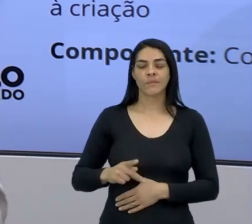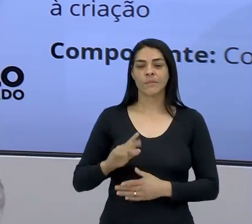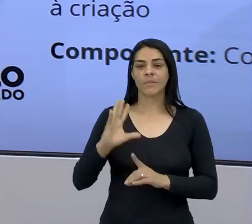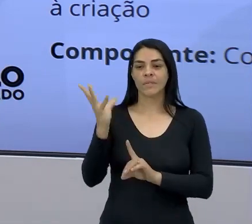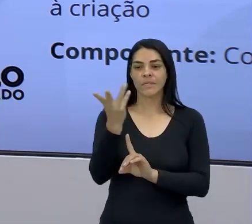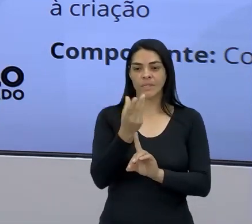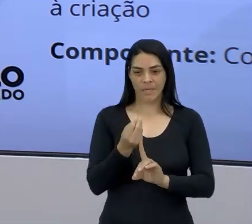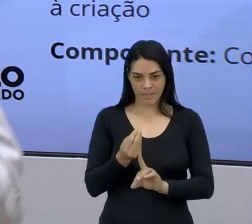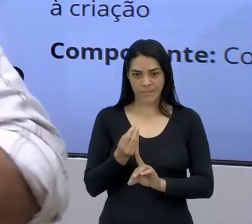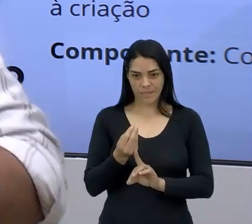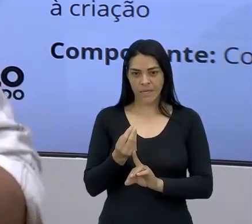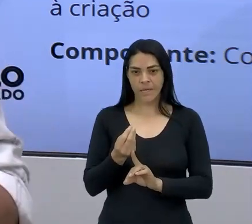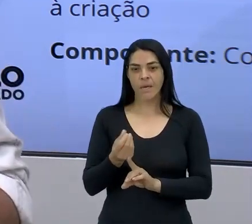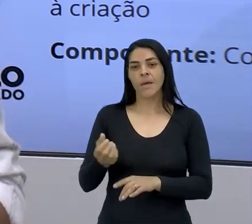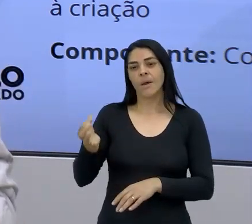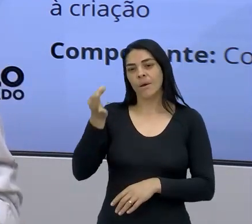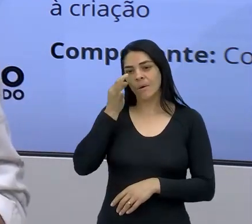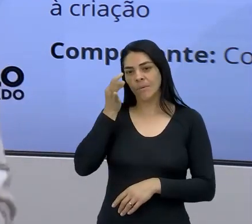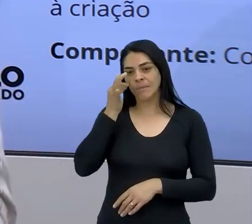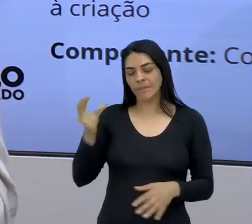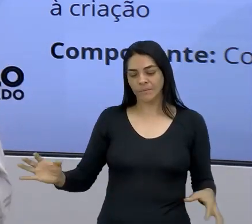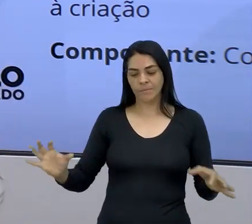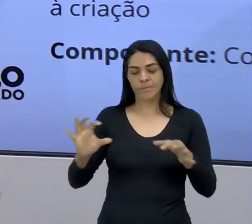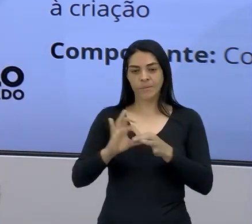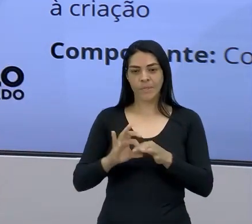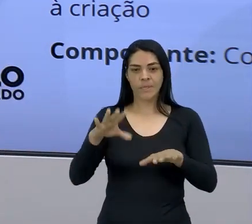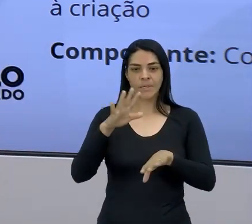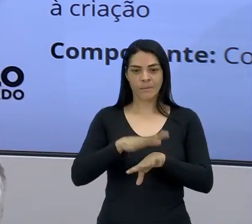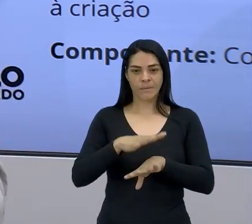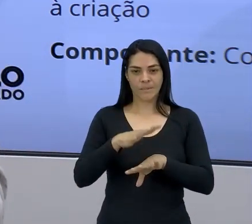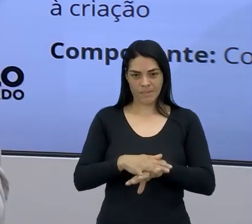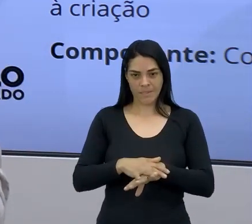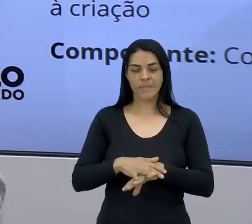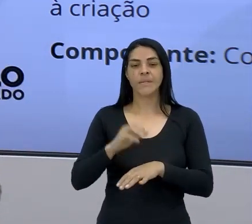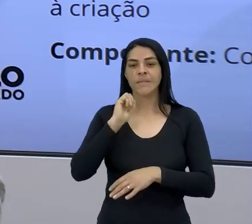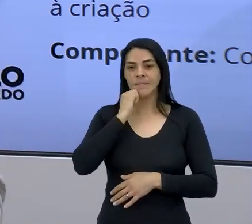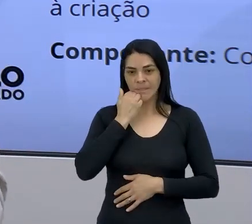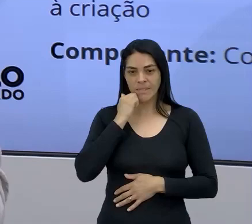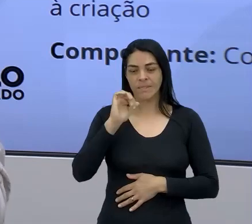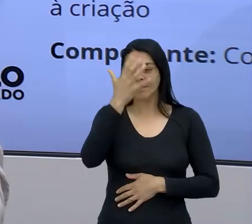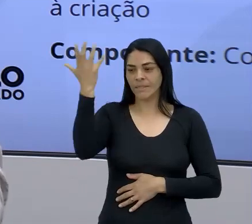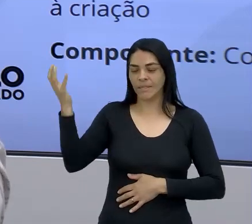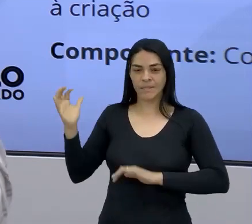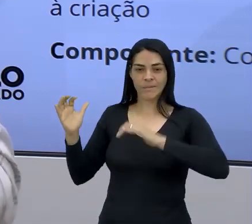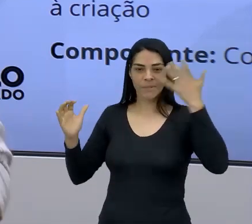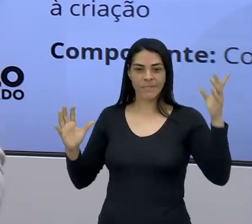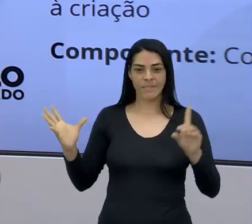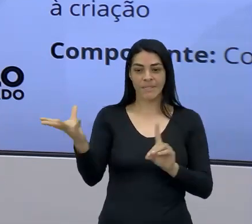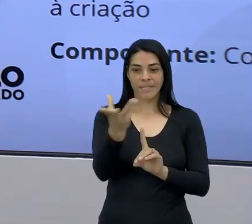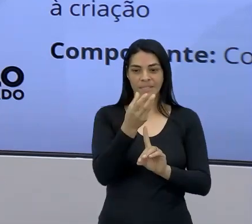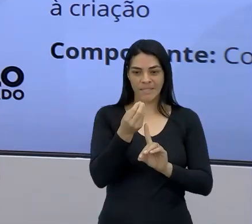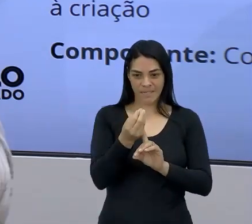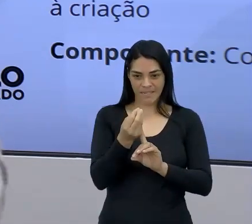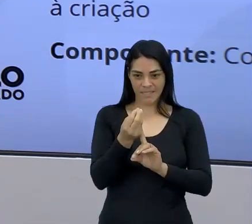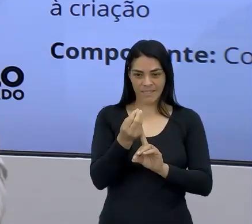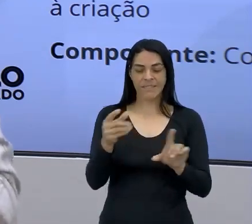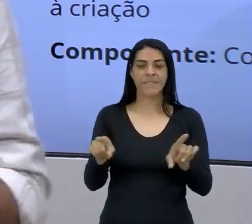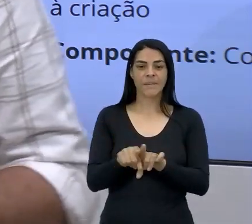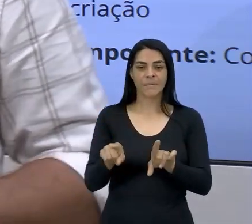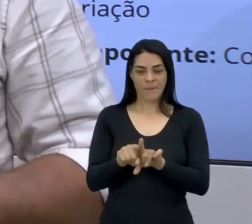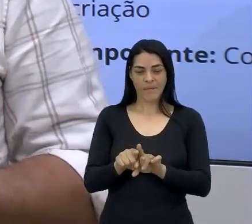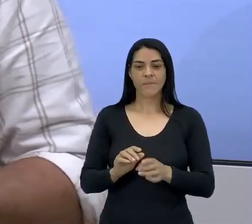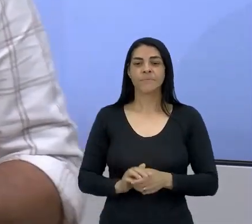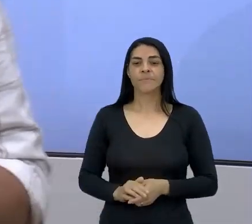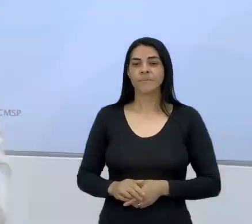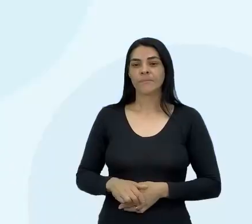integração entre matemática, ciências da natureza e artes também. Tá certo? Muito bem. Olha só, voltando